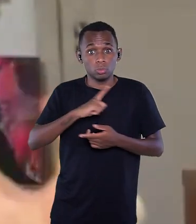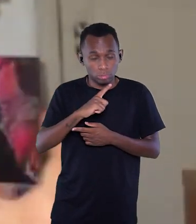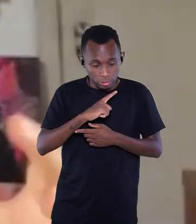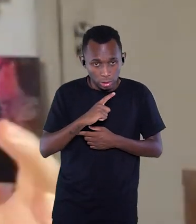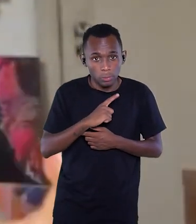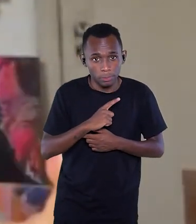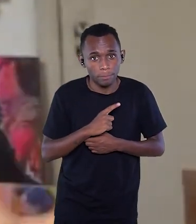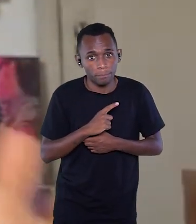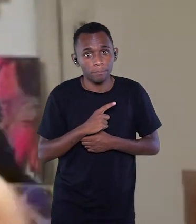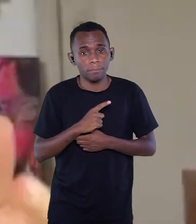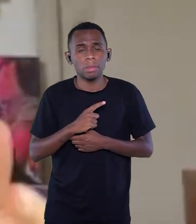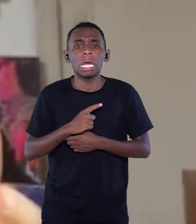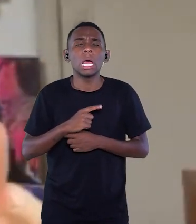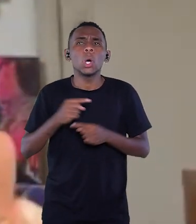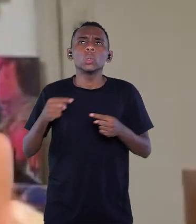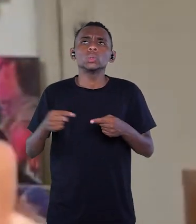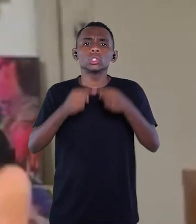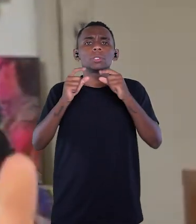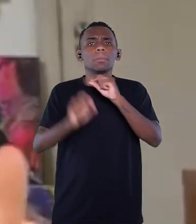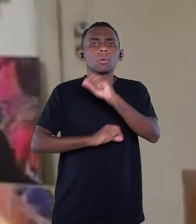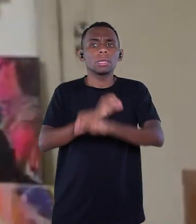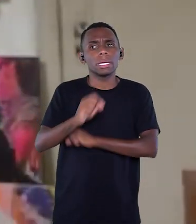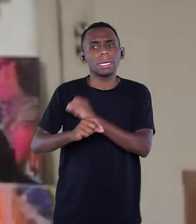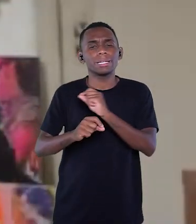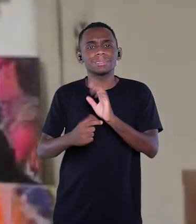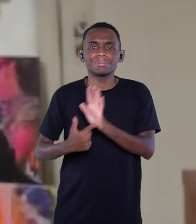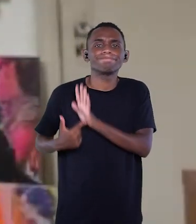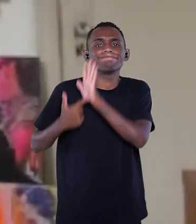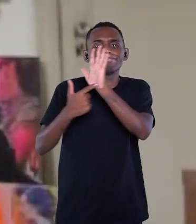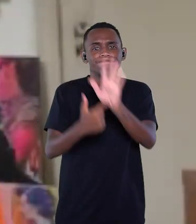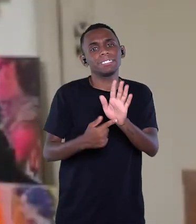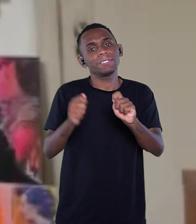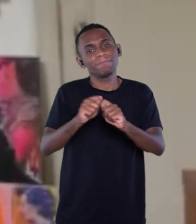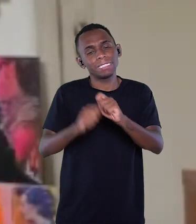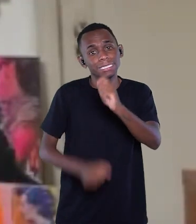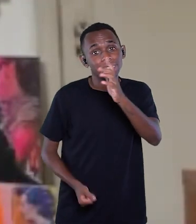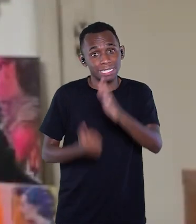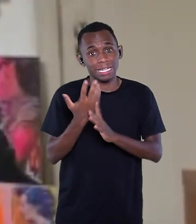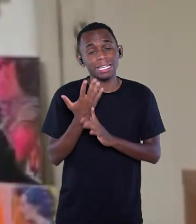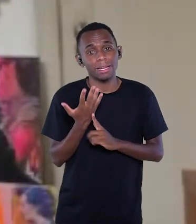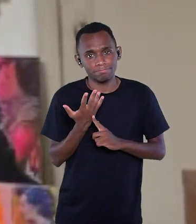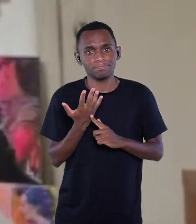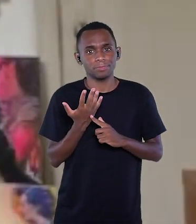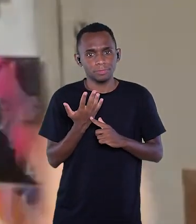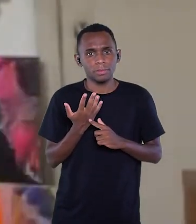tanto, assim, é um tipo de imagem que foi feita para